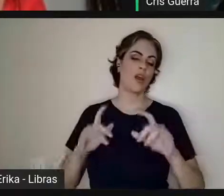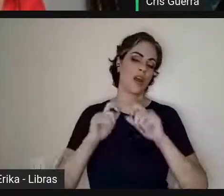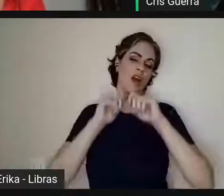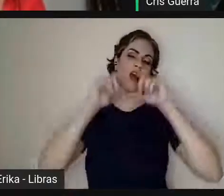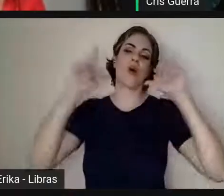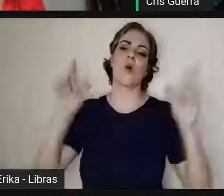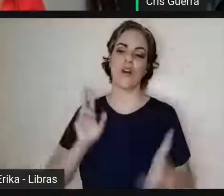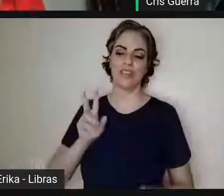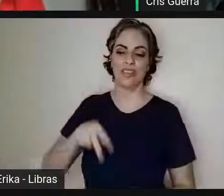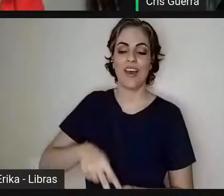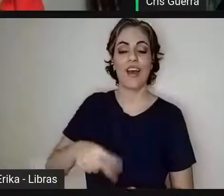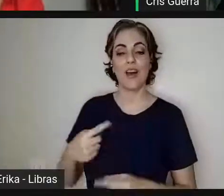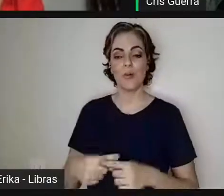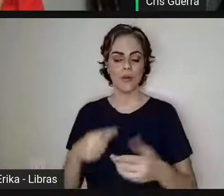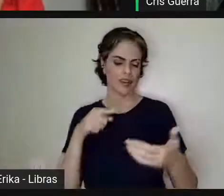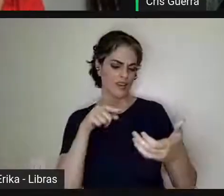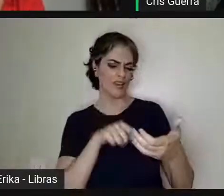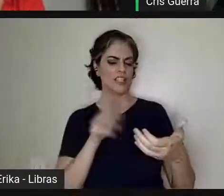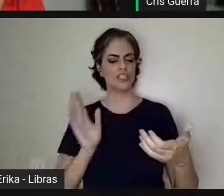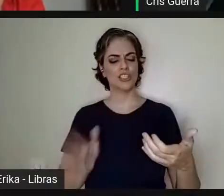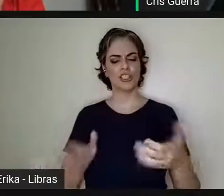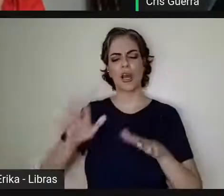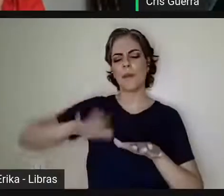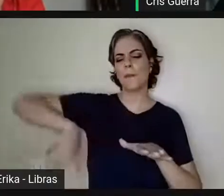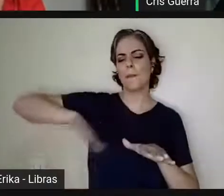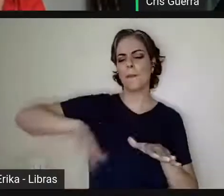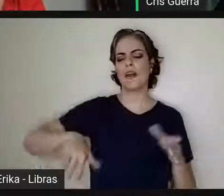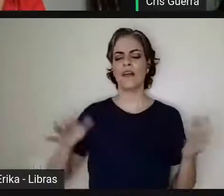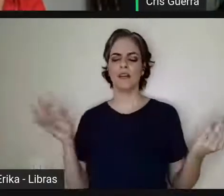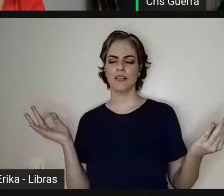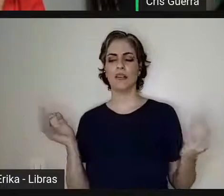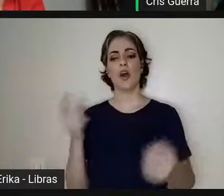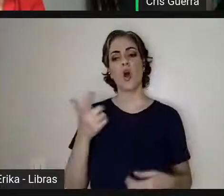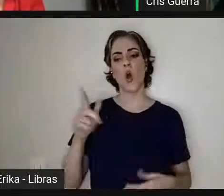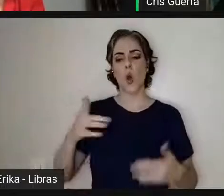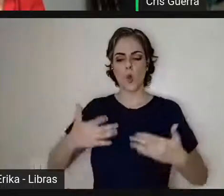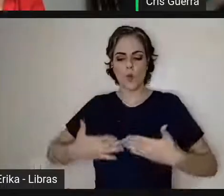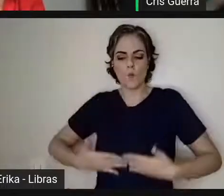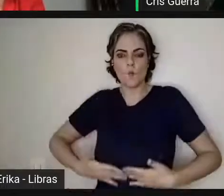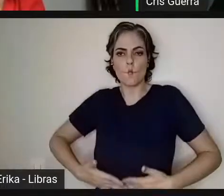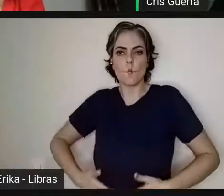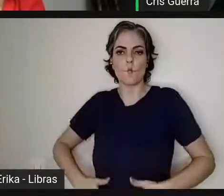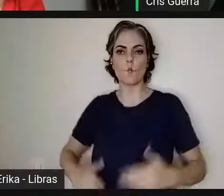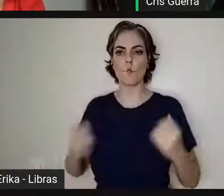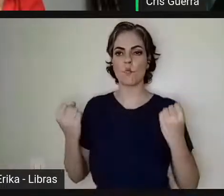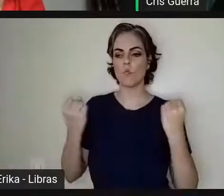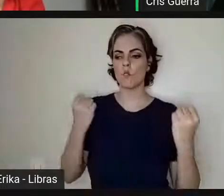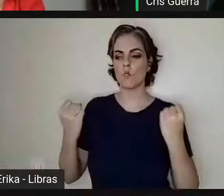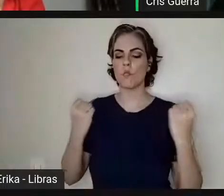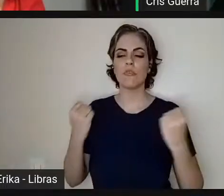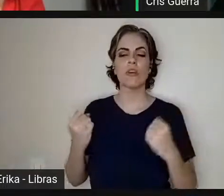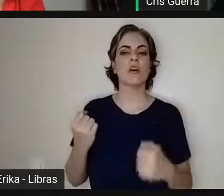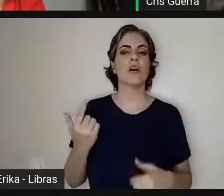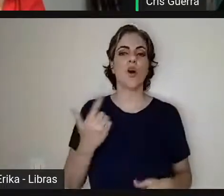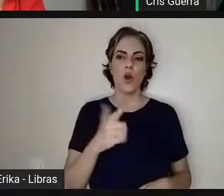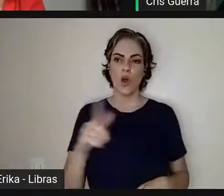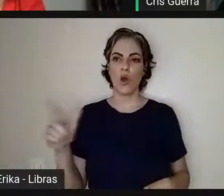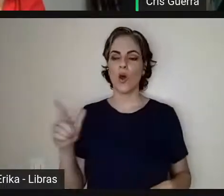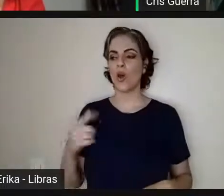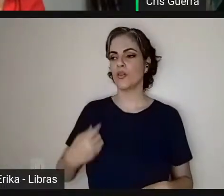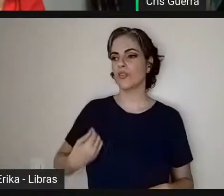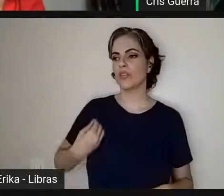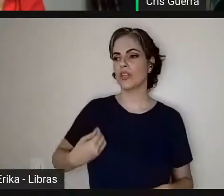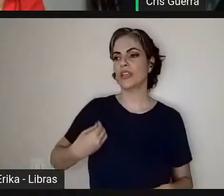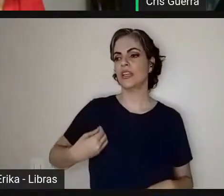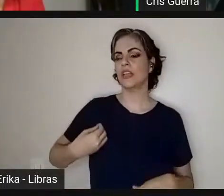mesmo, tem uma pessoa fazendo yoga na praia, a outra com a barriga negativa, a outra numa ilha, né, numa